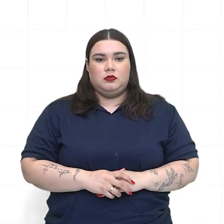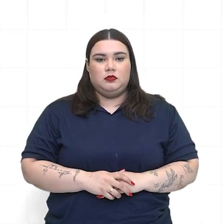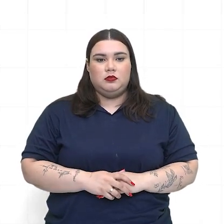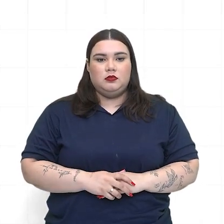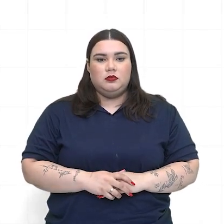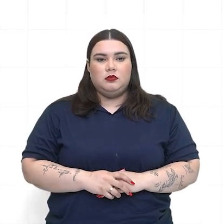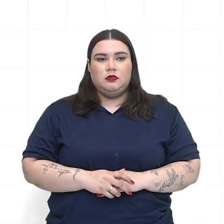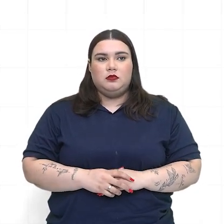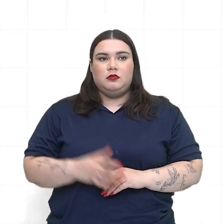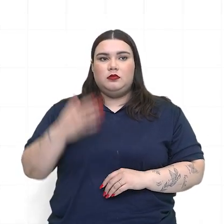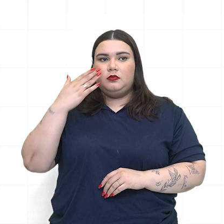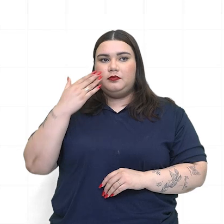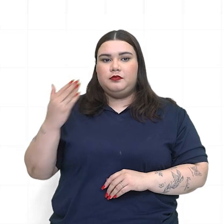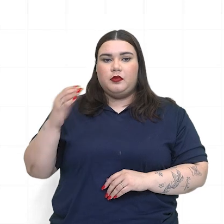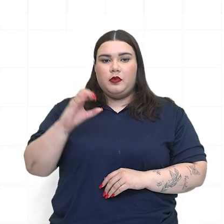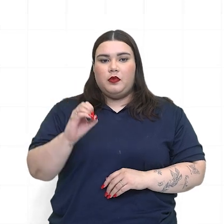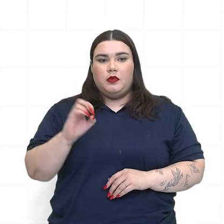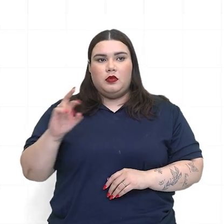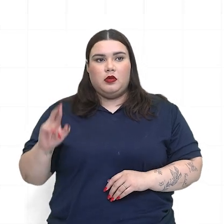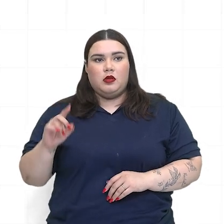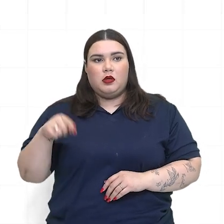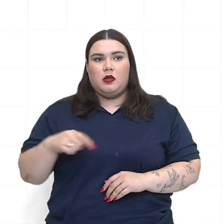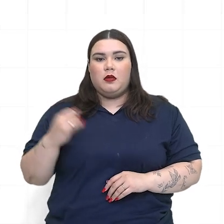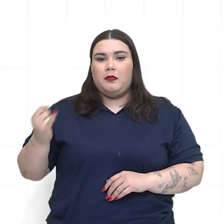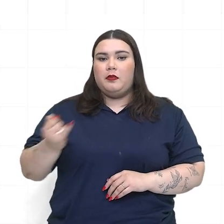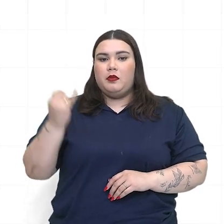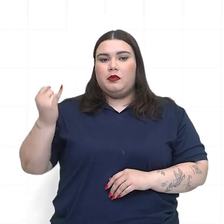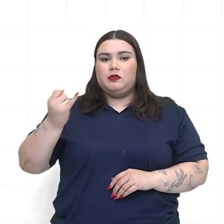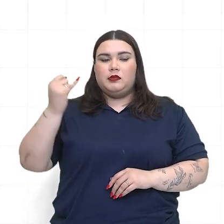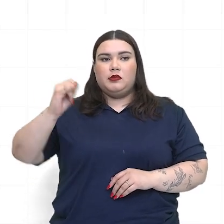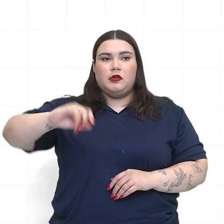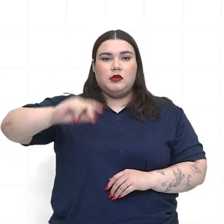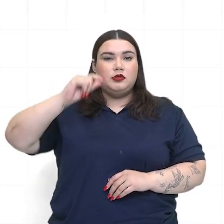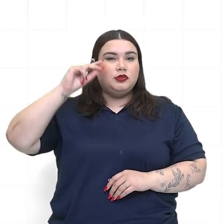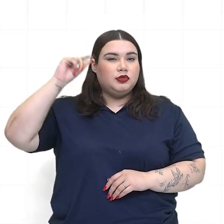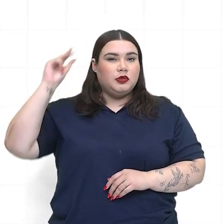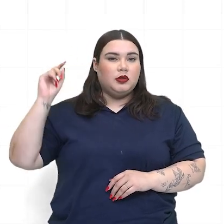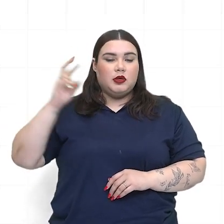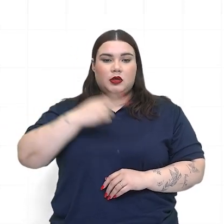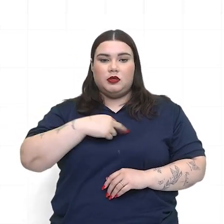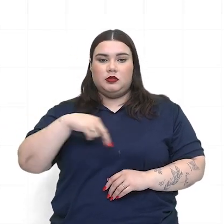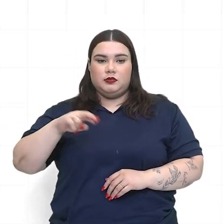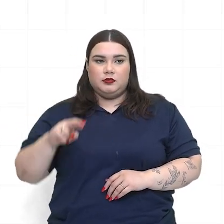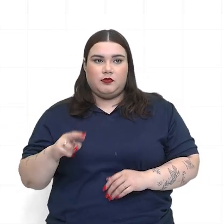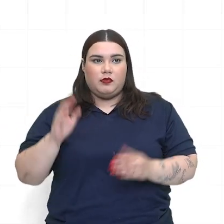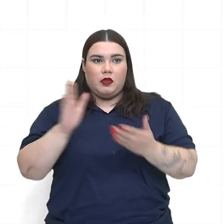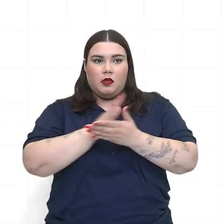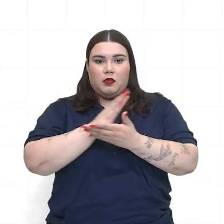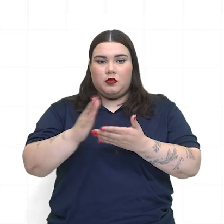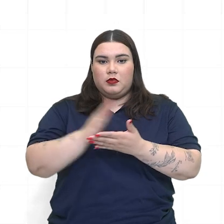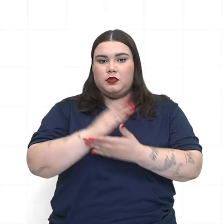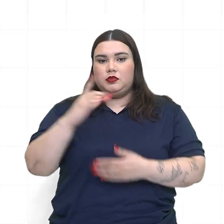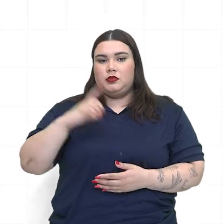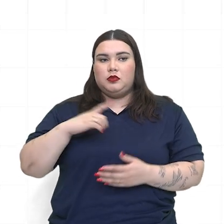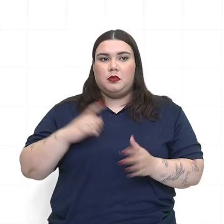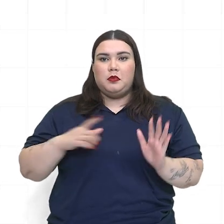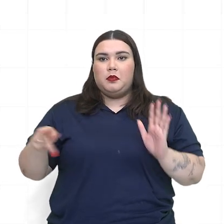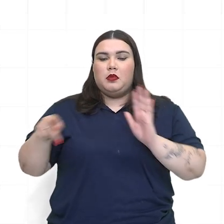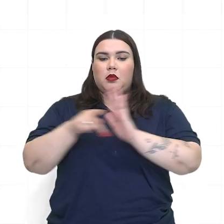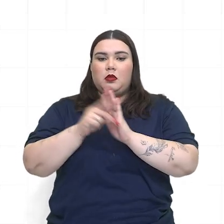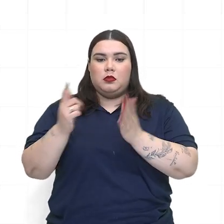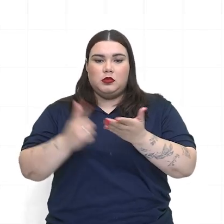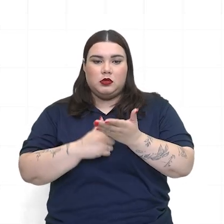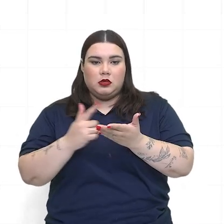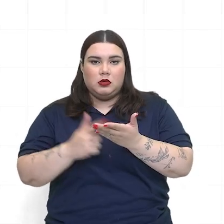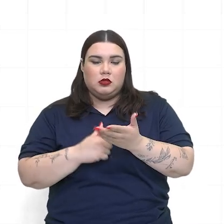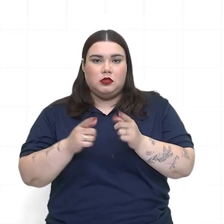próxima cartela, nós vamos ver que o Oriente é o berço de importantes e antigas religiões. Algumas delas possuem seus